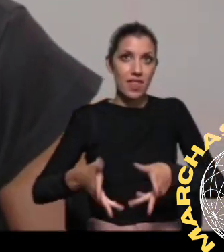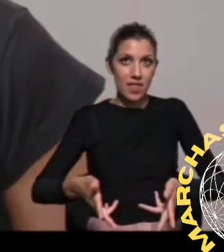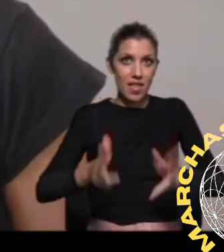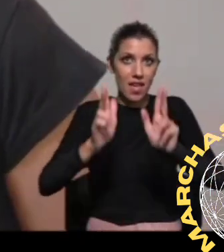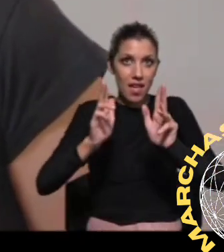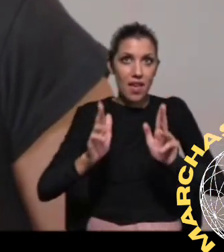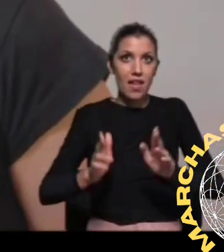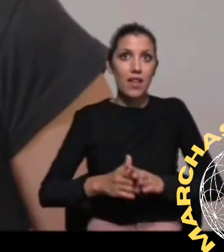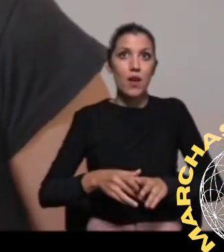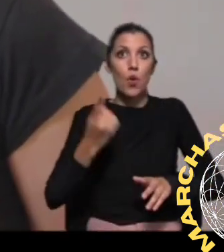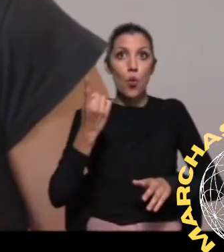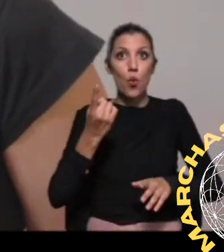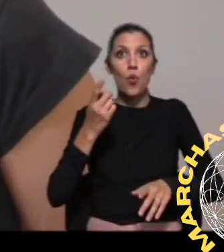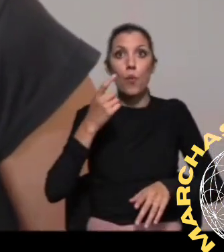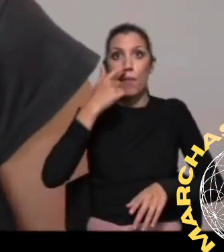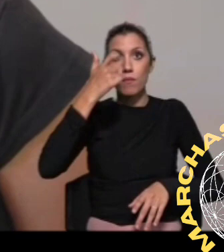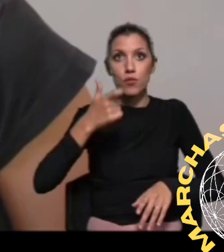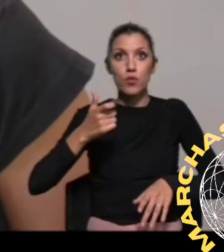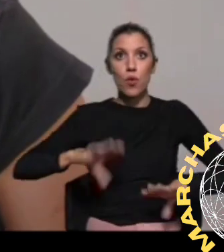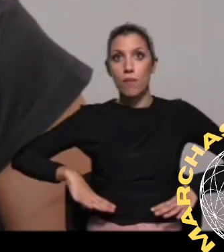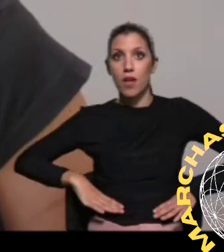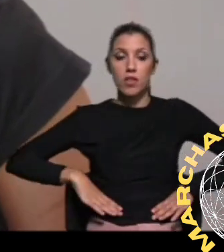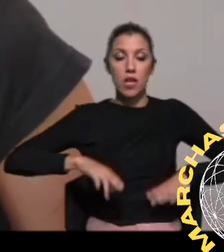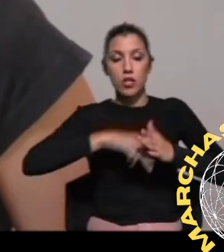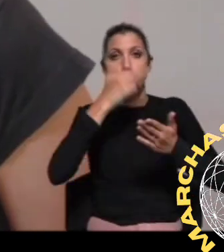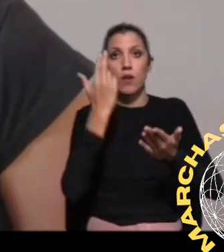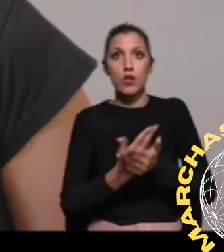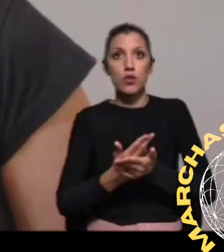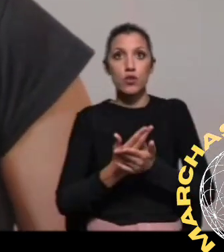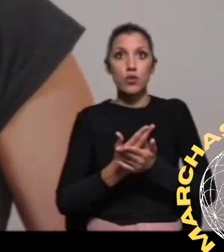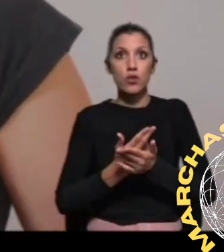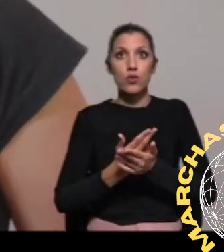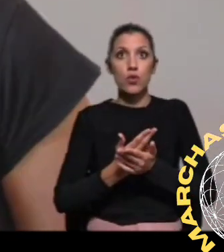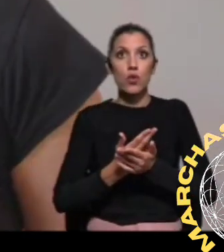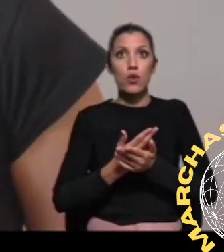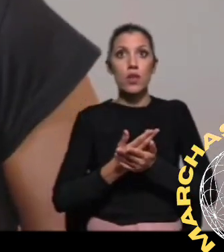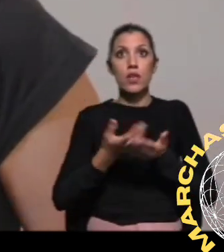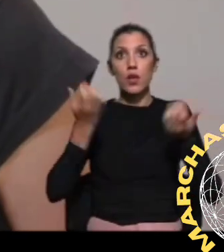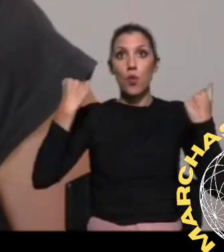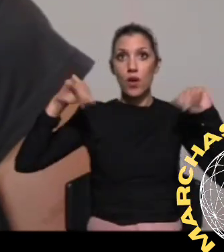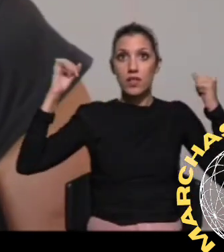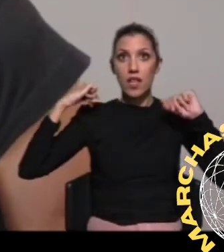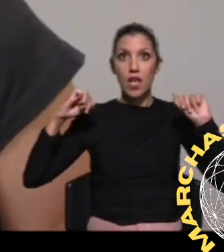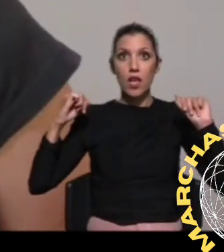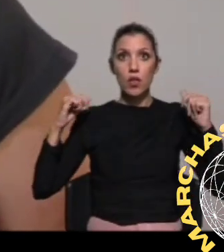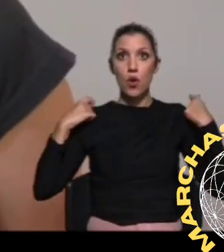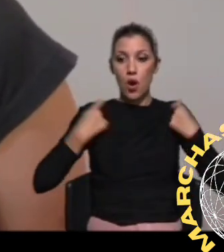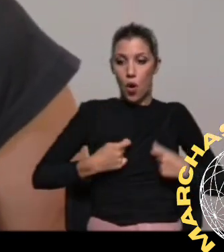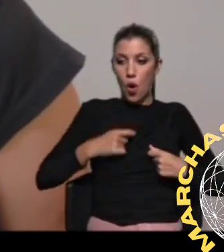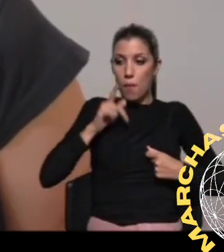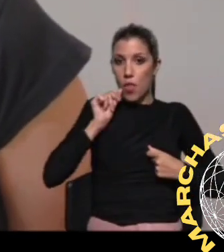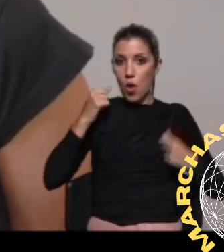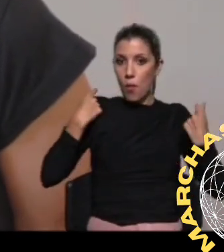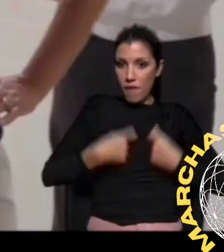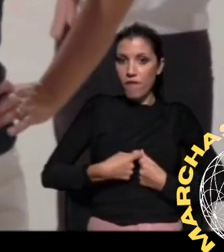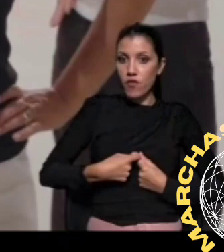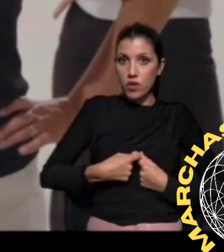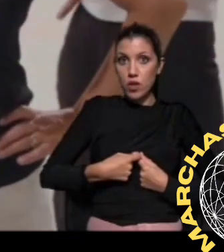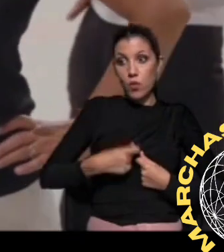um marchante desmaiou e a ensaiadora se vestiu de homem para ir fazer um lugar desse marchante.